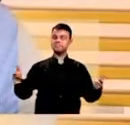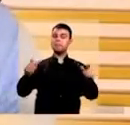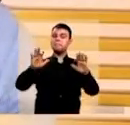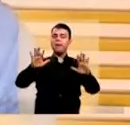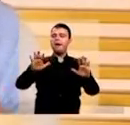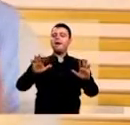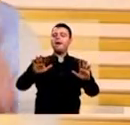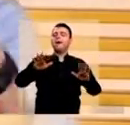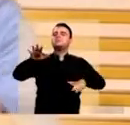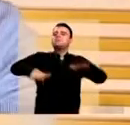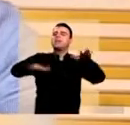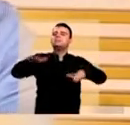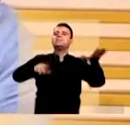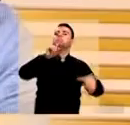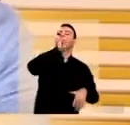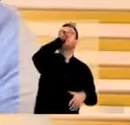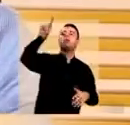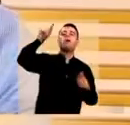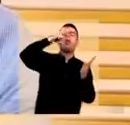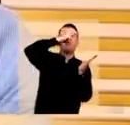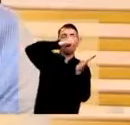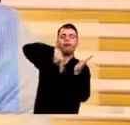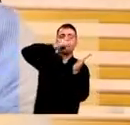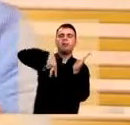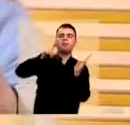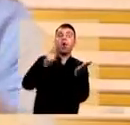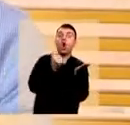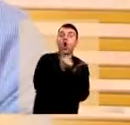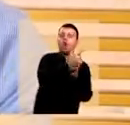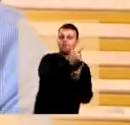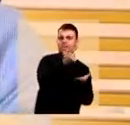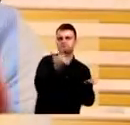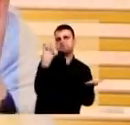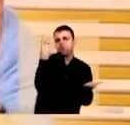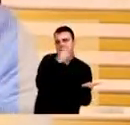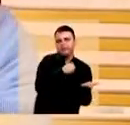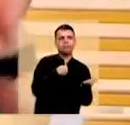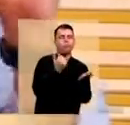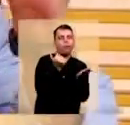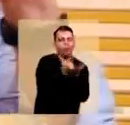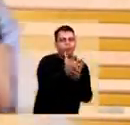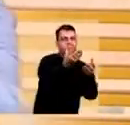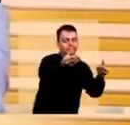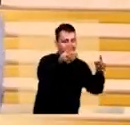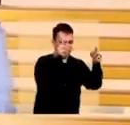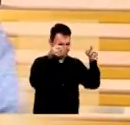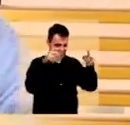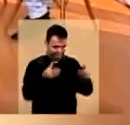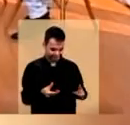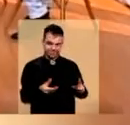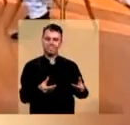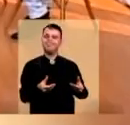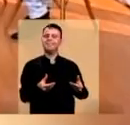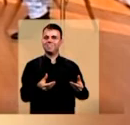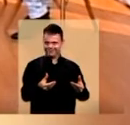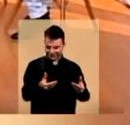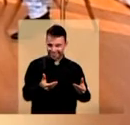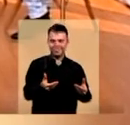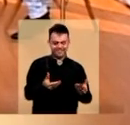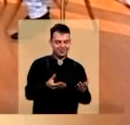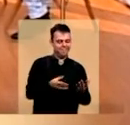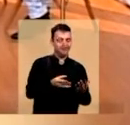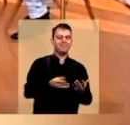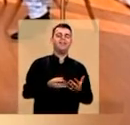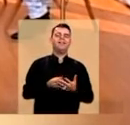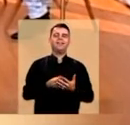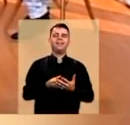às vezes, não se lê a produção, né? Às vezes se compra, tem gente que acha bonita, mas legal, né? Lá